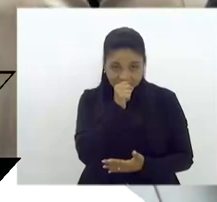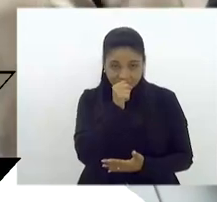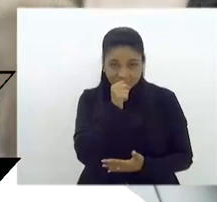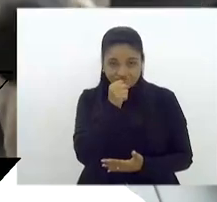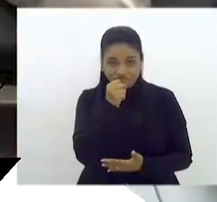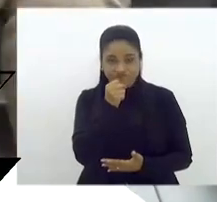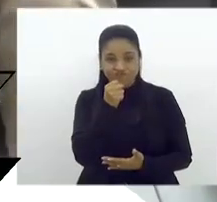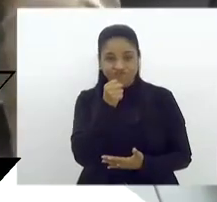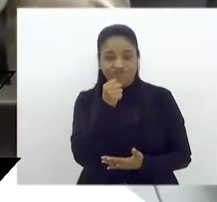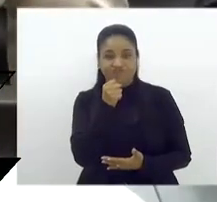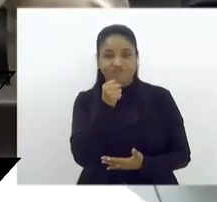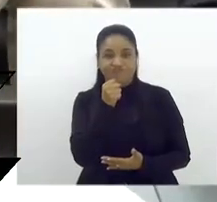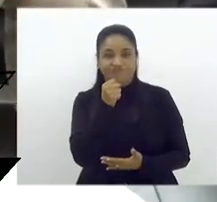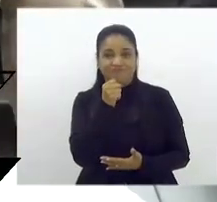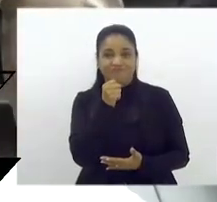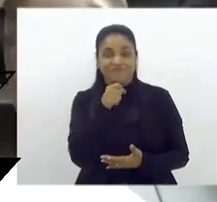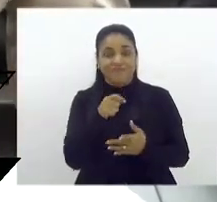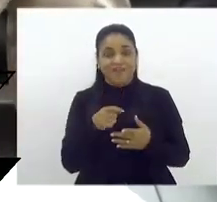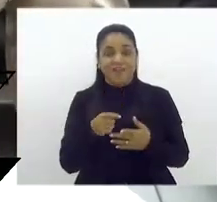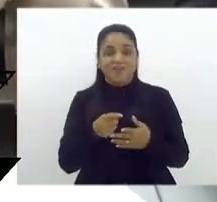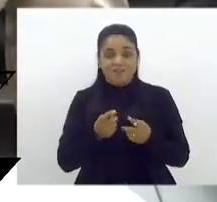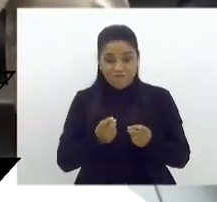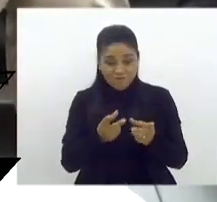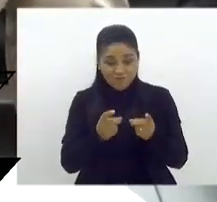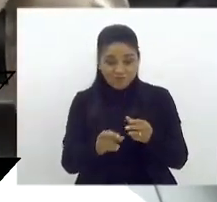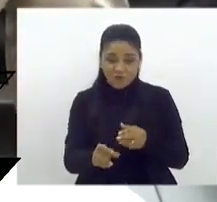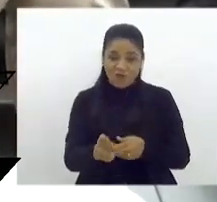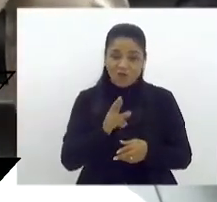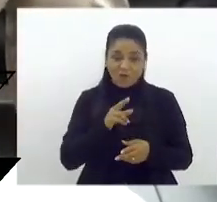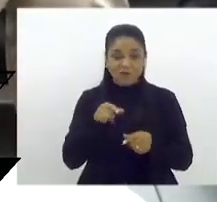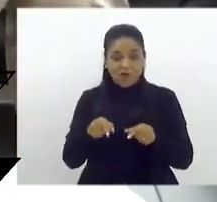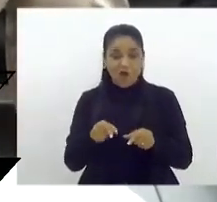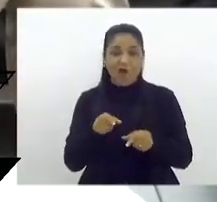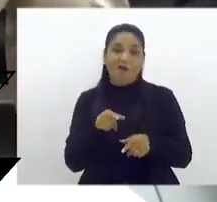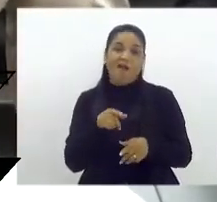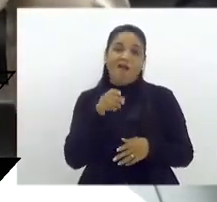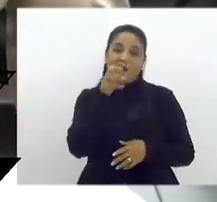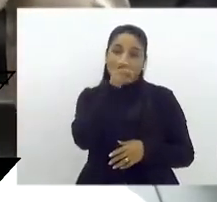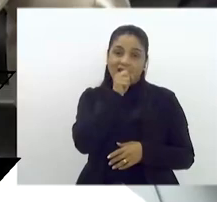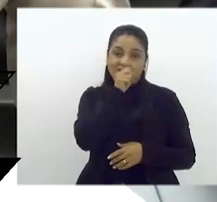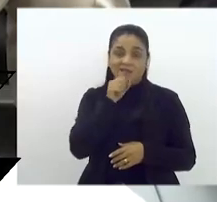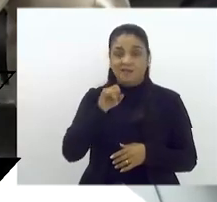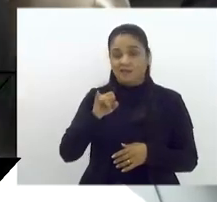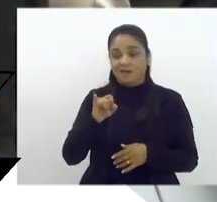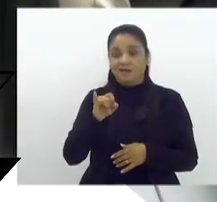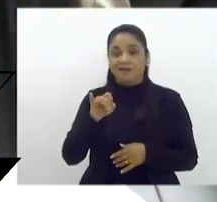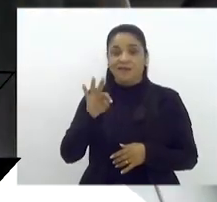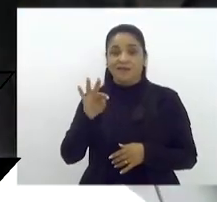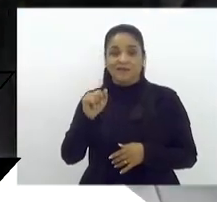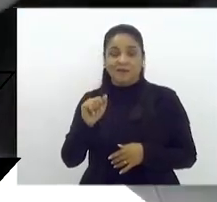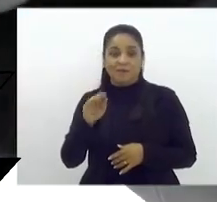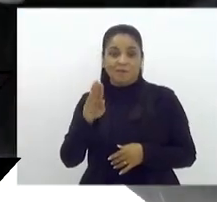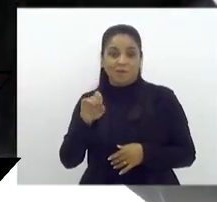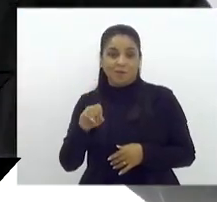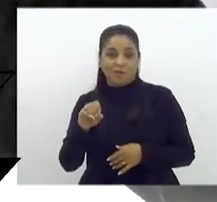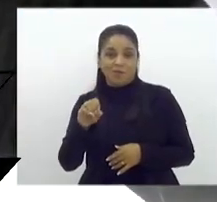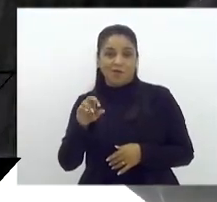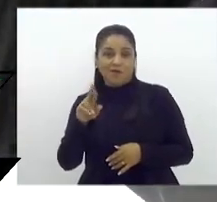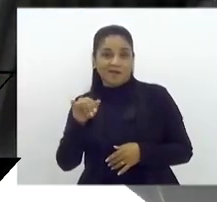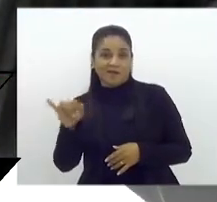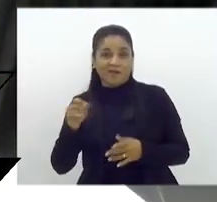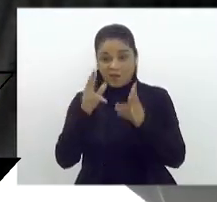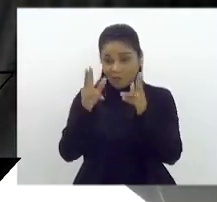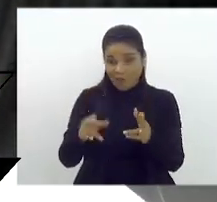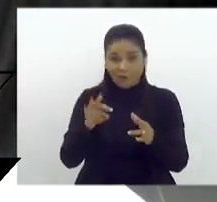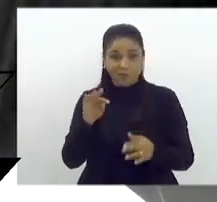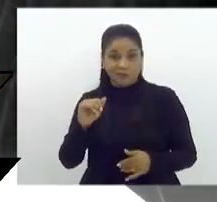os vendedores dizem laranja de Itaboraí, e a mesma que lá em Tanguá. Então, se uma capital da laranja,